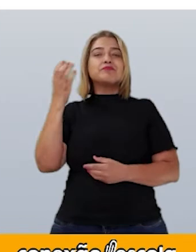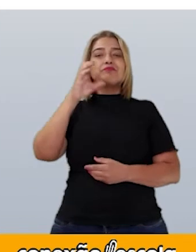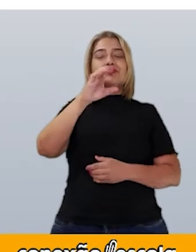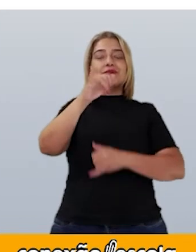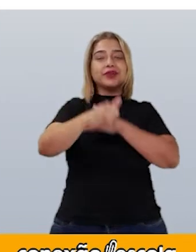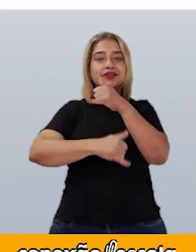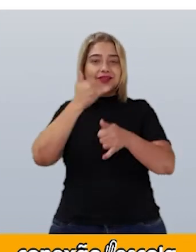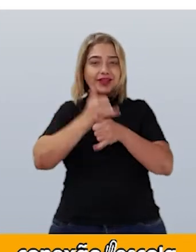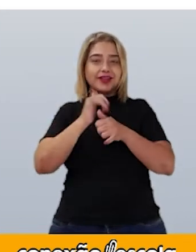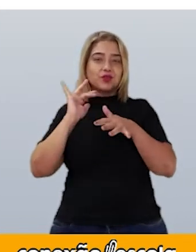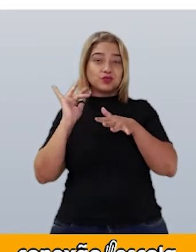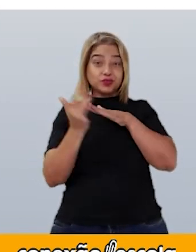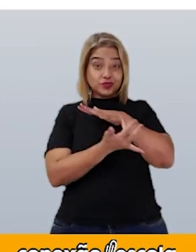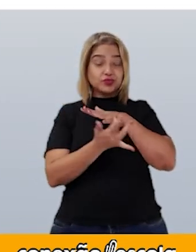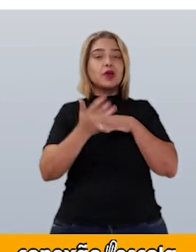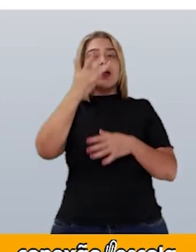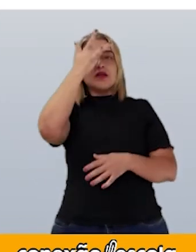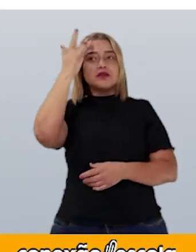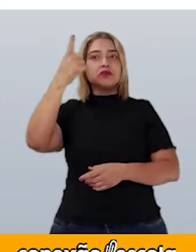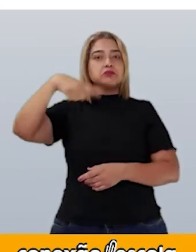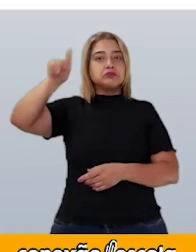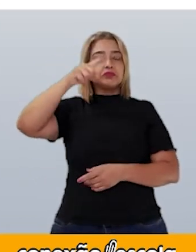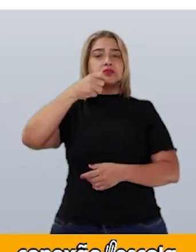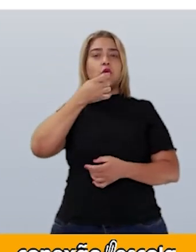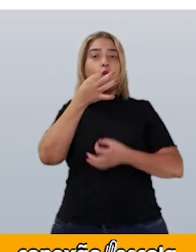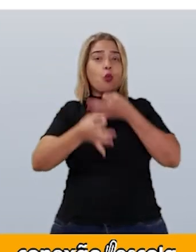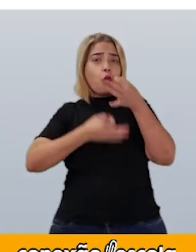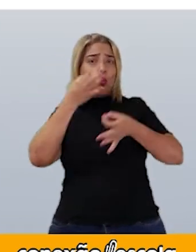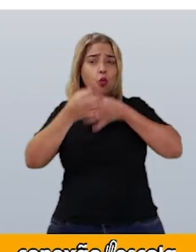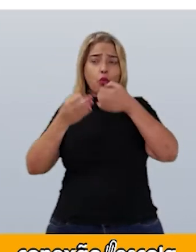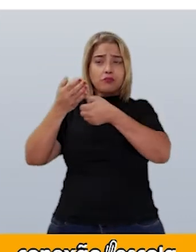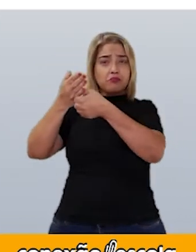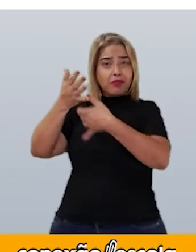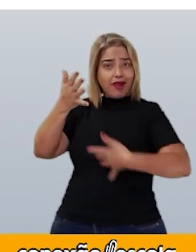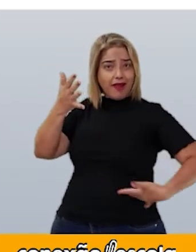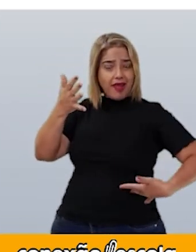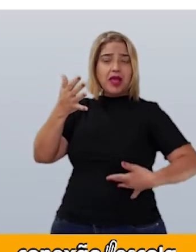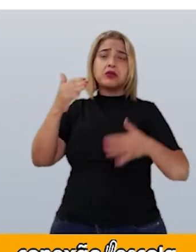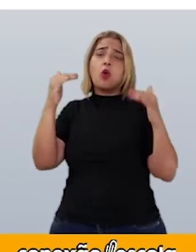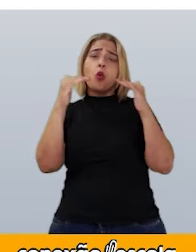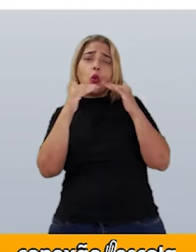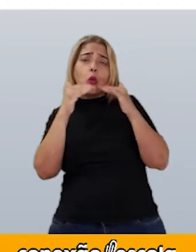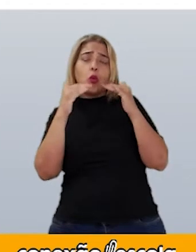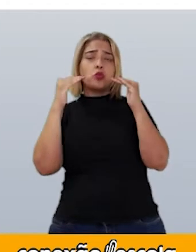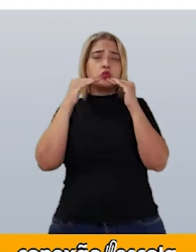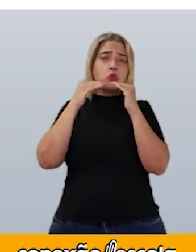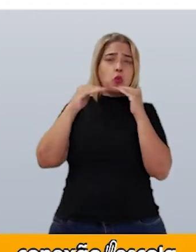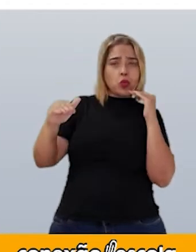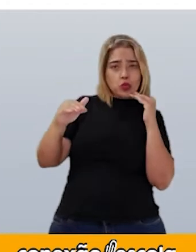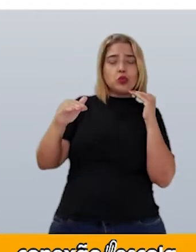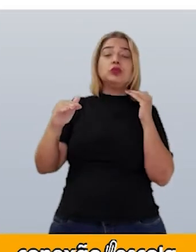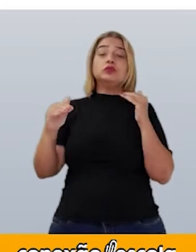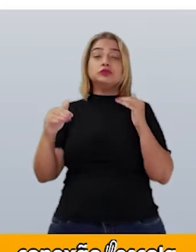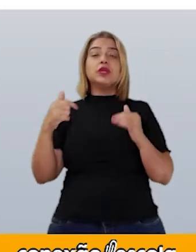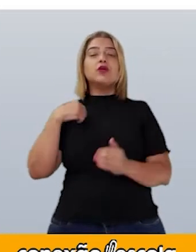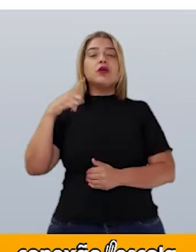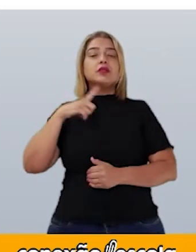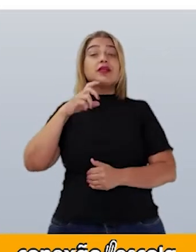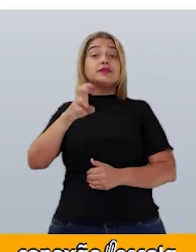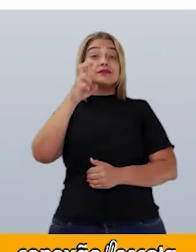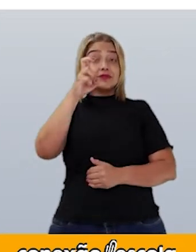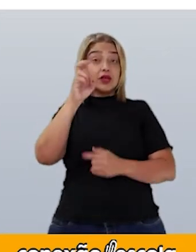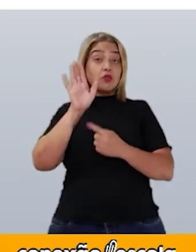social. E os usuários deixaram vários comentários a respeito dela, uns concordando, outros não. E eu tenho aqui cinco